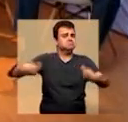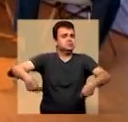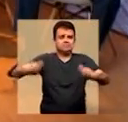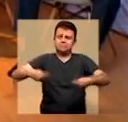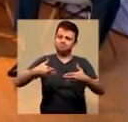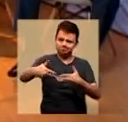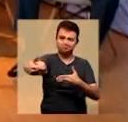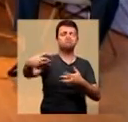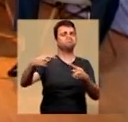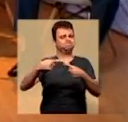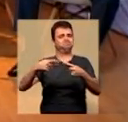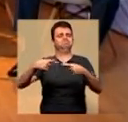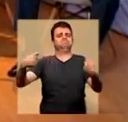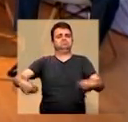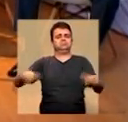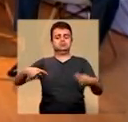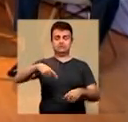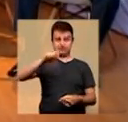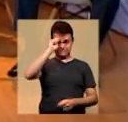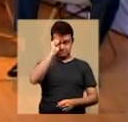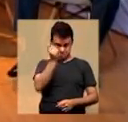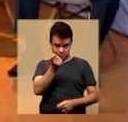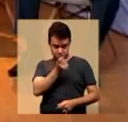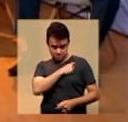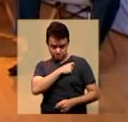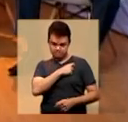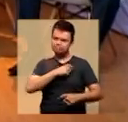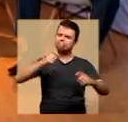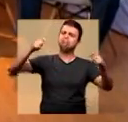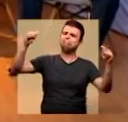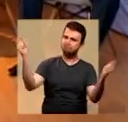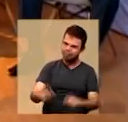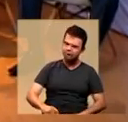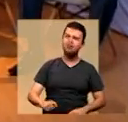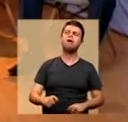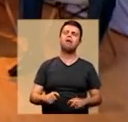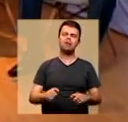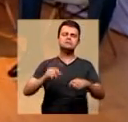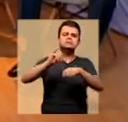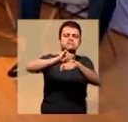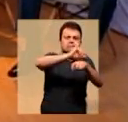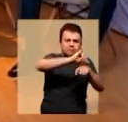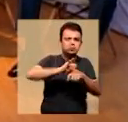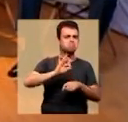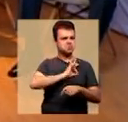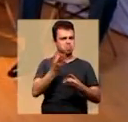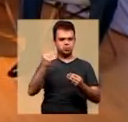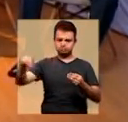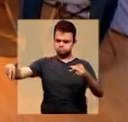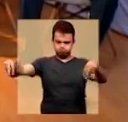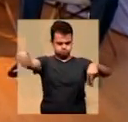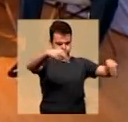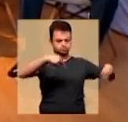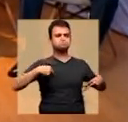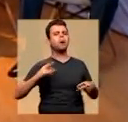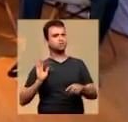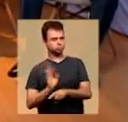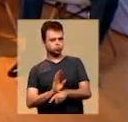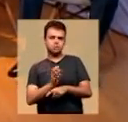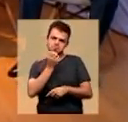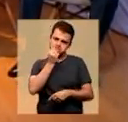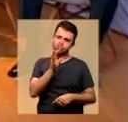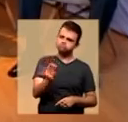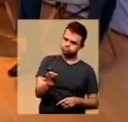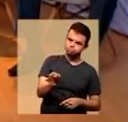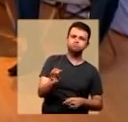começar a aplicar. E, como eu disse, em Rio Preto, nós temos a possibilidade de fazer isso. grande sistema de monitoramento no centro de Rio Preto, que já ajudaria muito, né, Cabo?